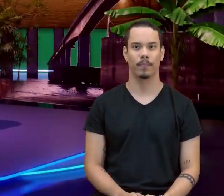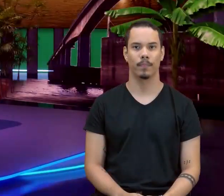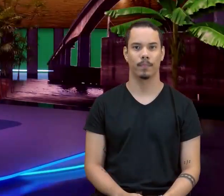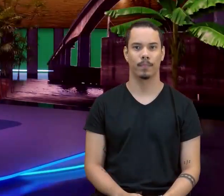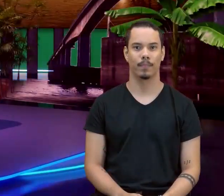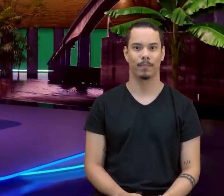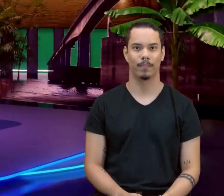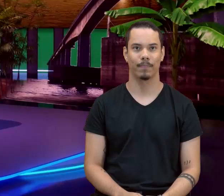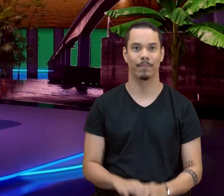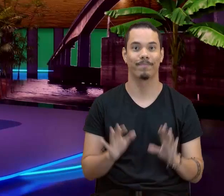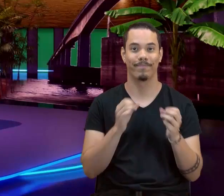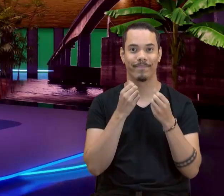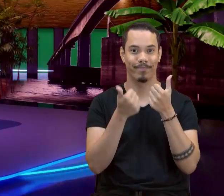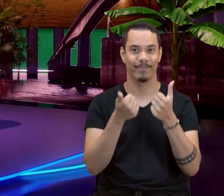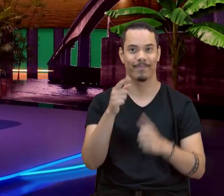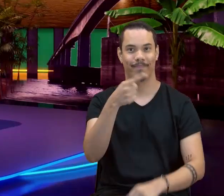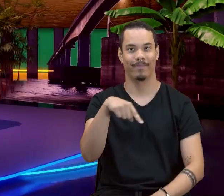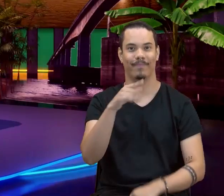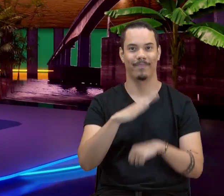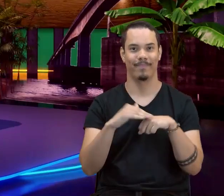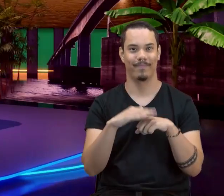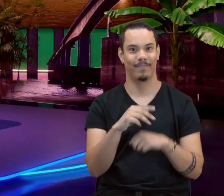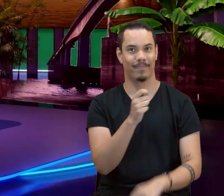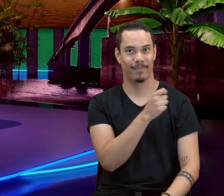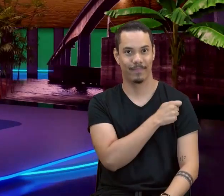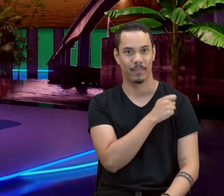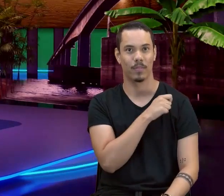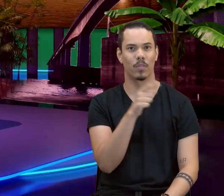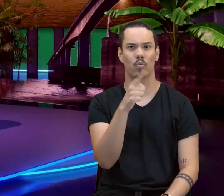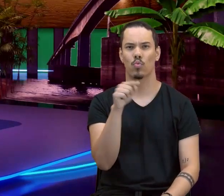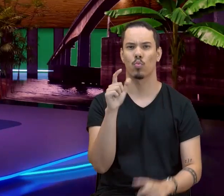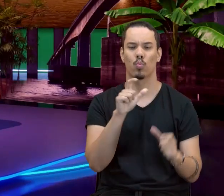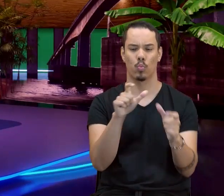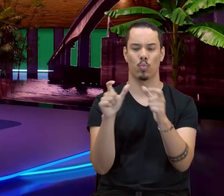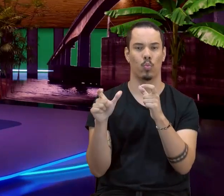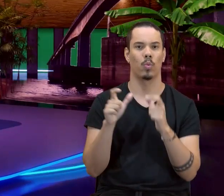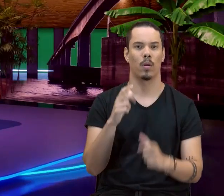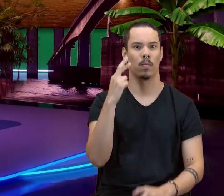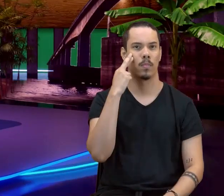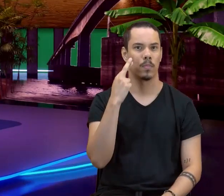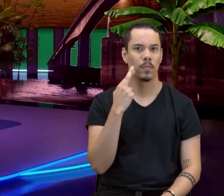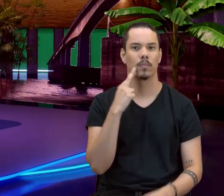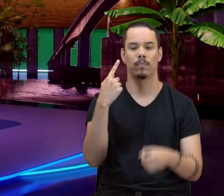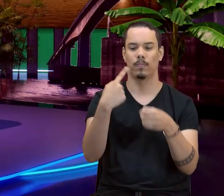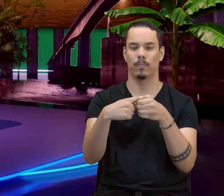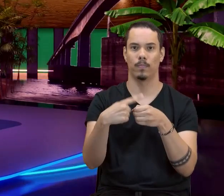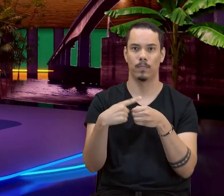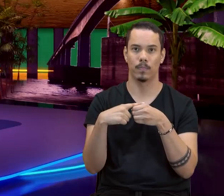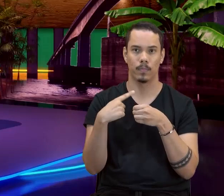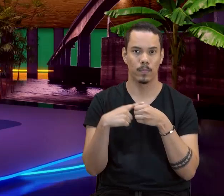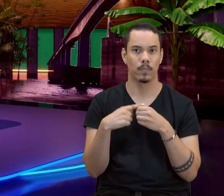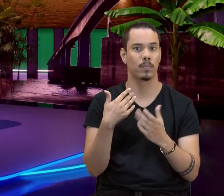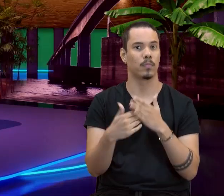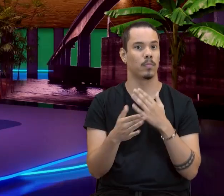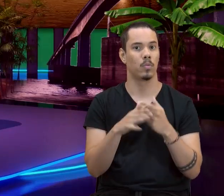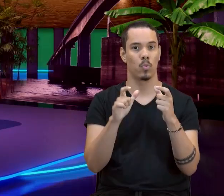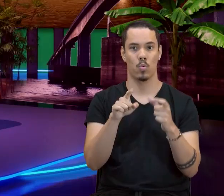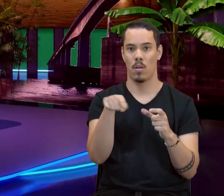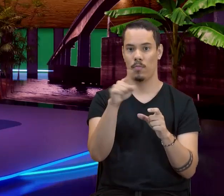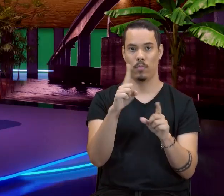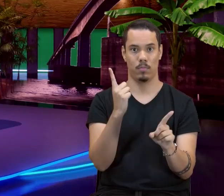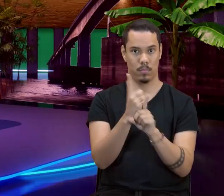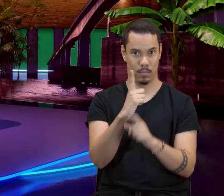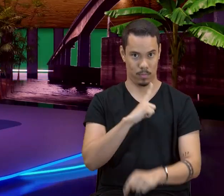E aí, queridos alunos, você em todo lugar de Rondônia, em todos os municípios onde você se encontra, bem-vindo à